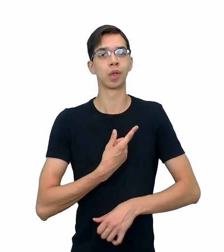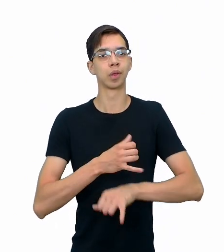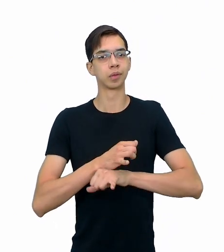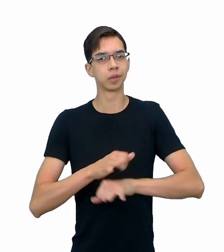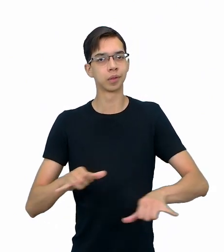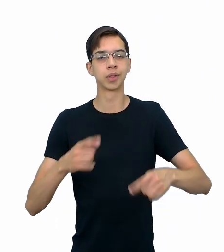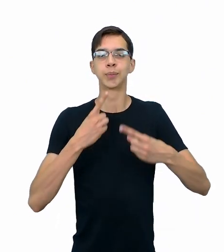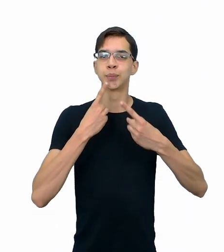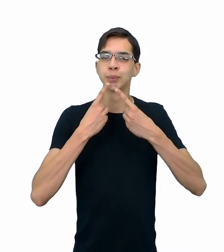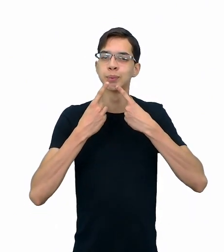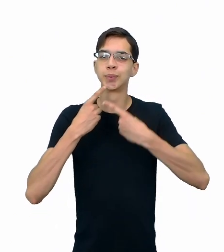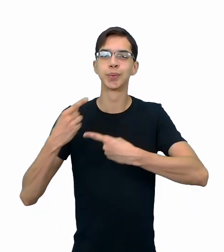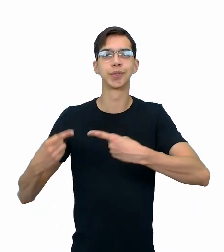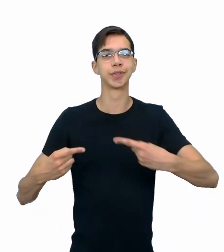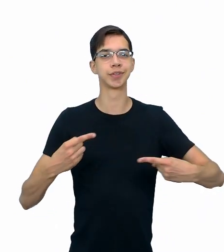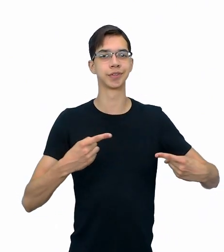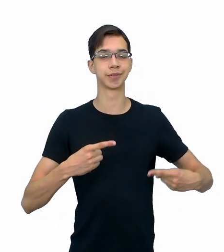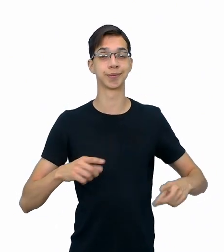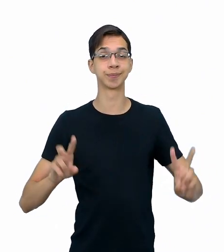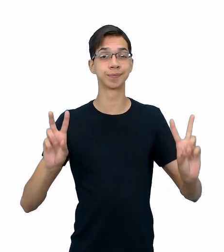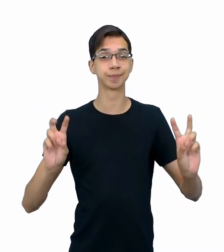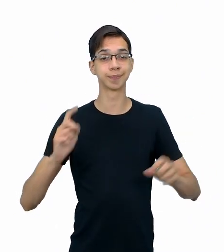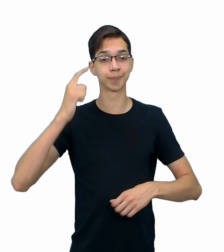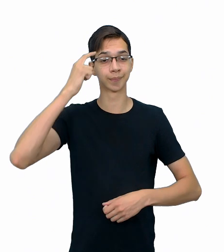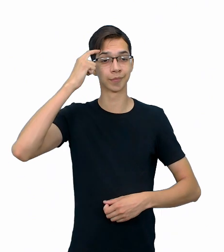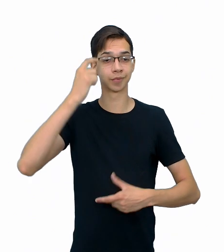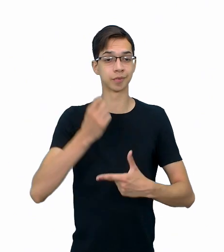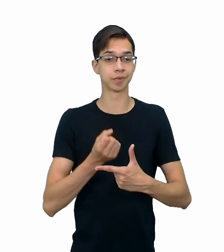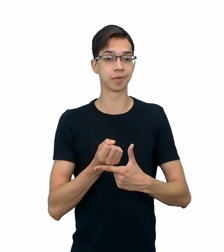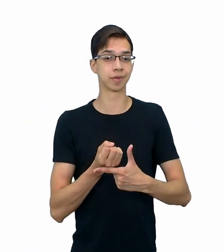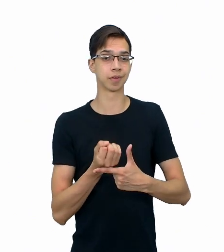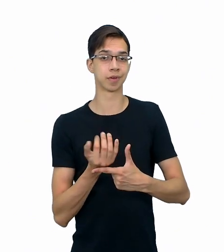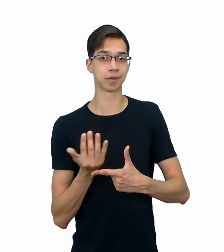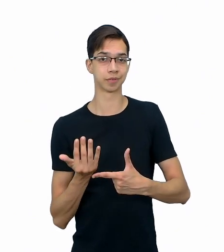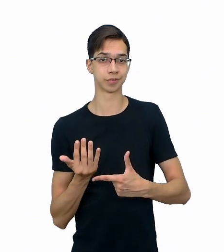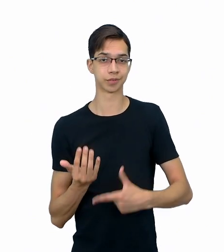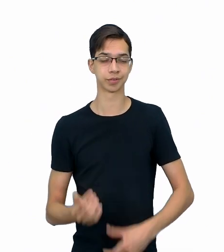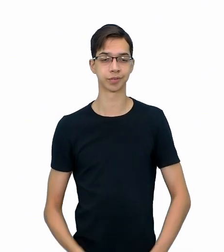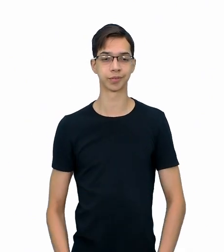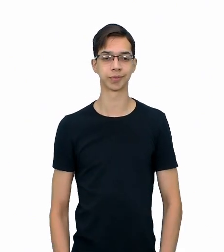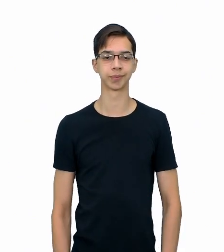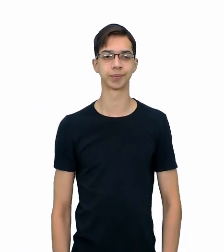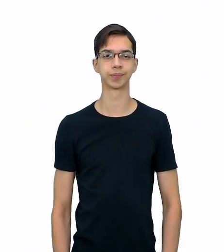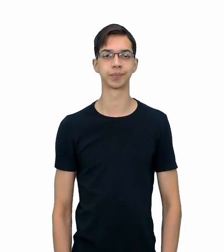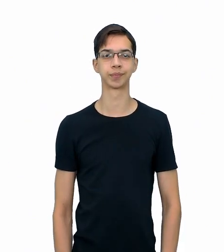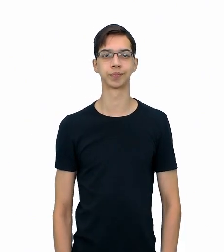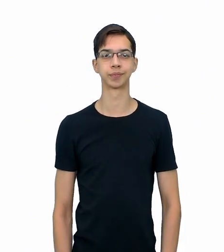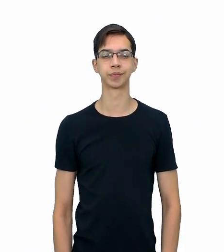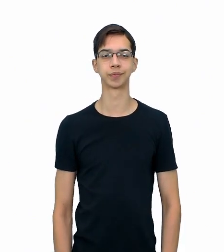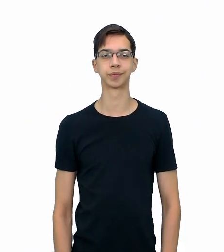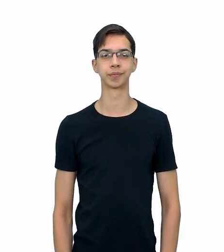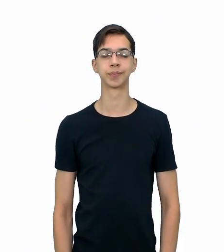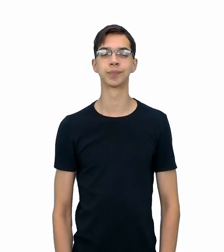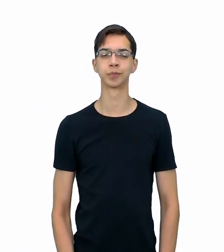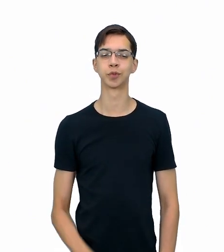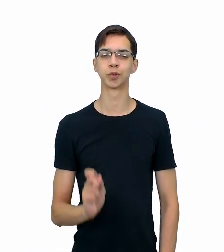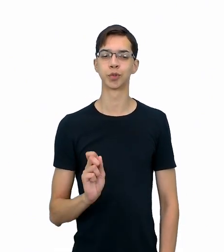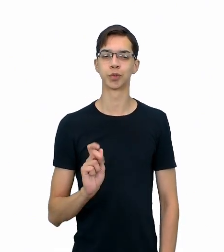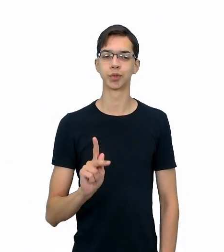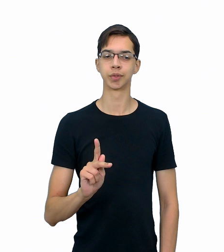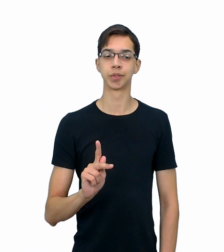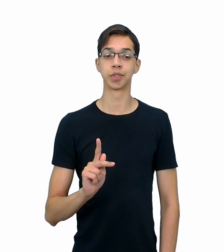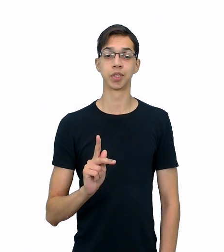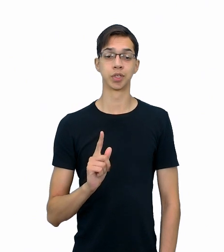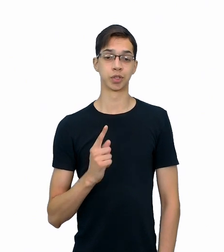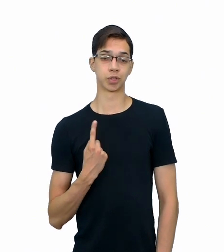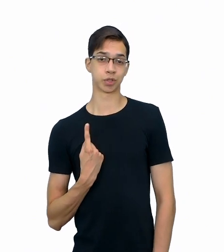sobre o pensamento aritmético. Para esse ano, né, nós da equipe, nós fizemos uma escolha de